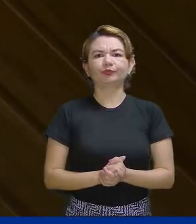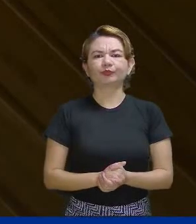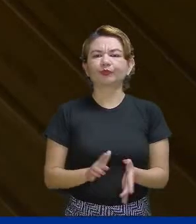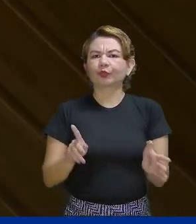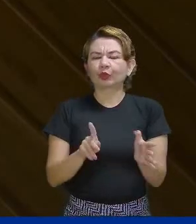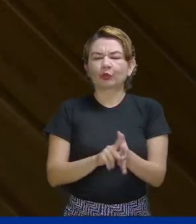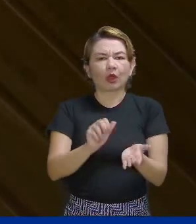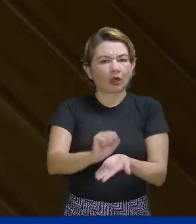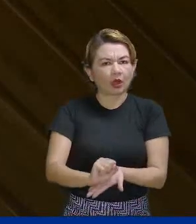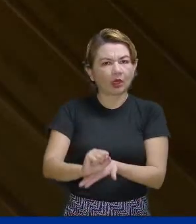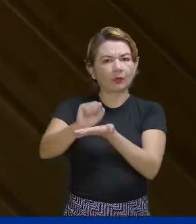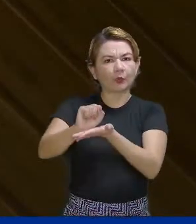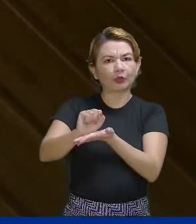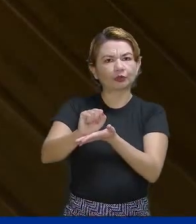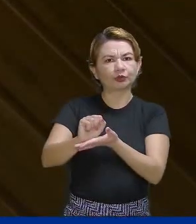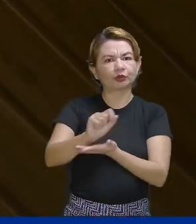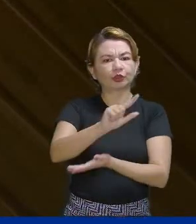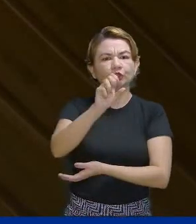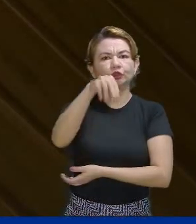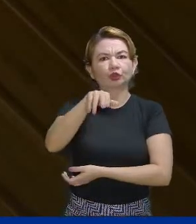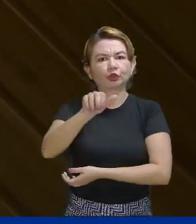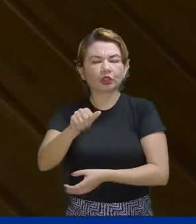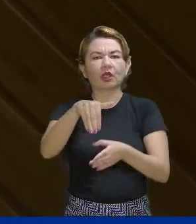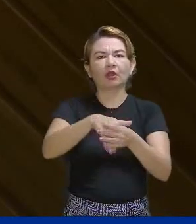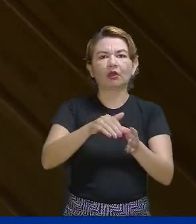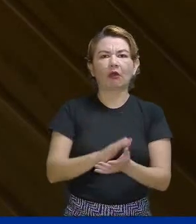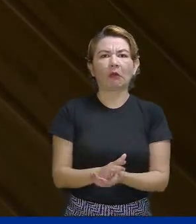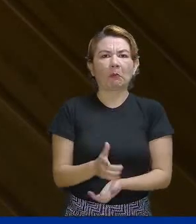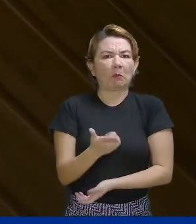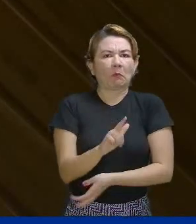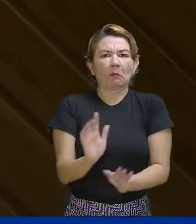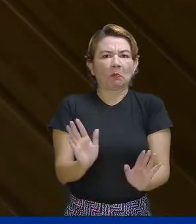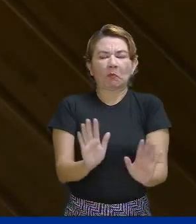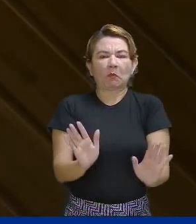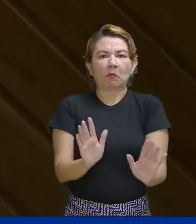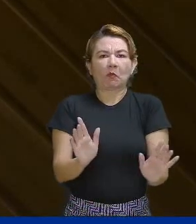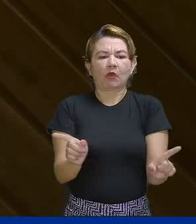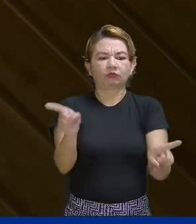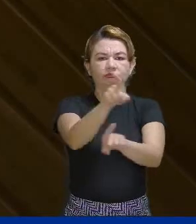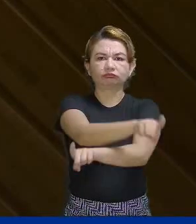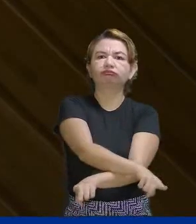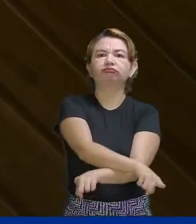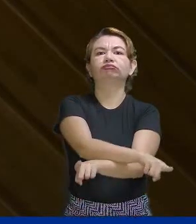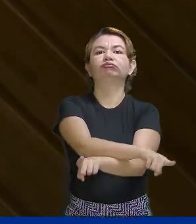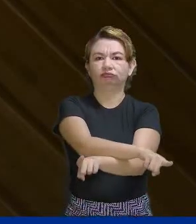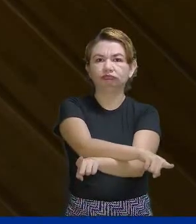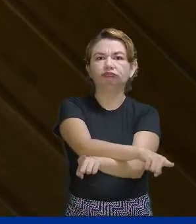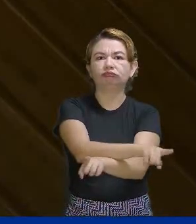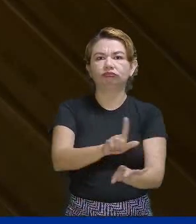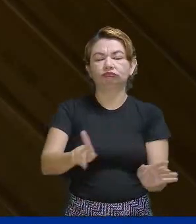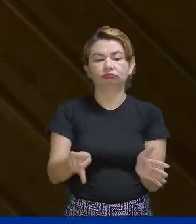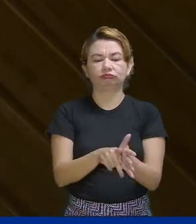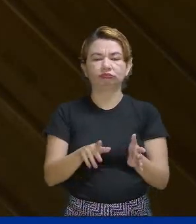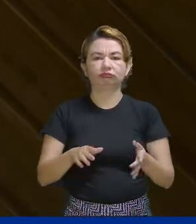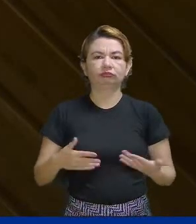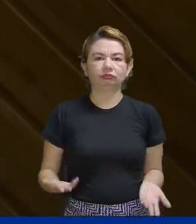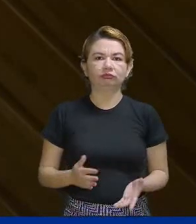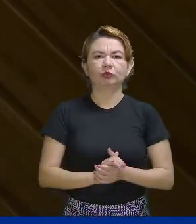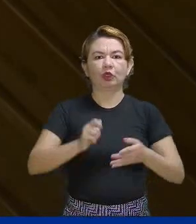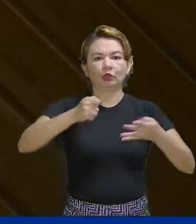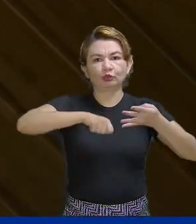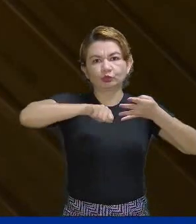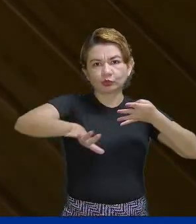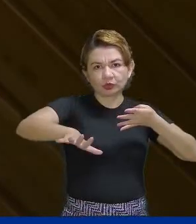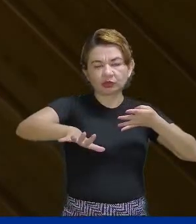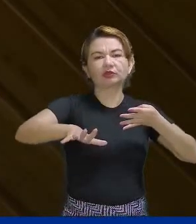própria assessoria da zona eleitoral não encontrou nenhum tipo de divergência legal ou jurisprudencial